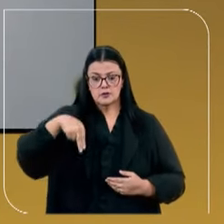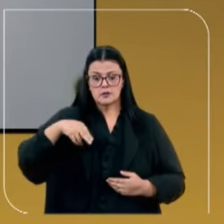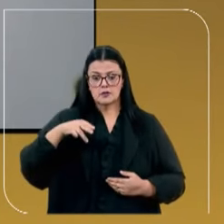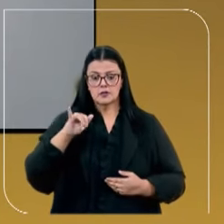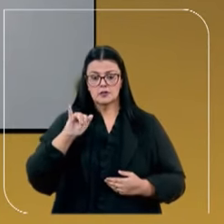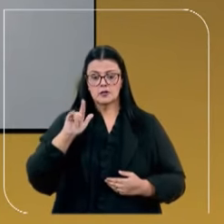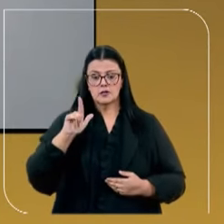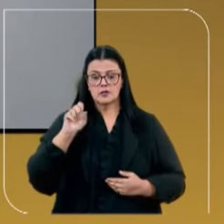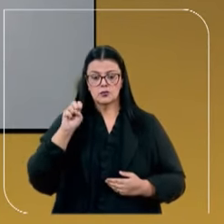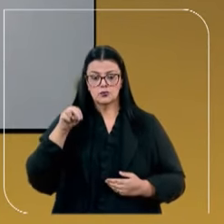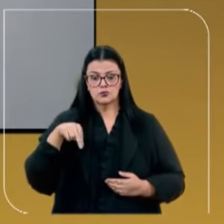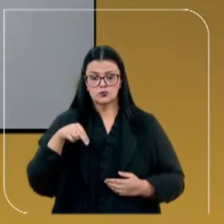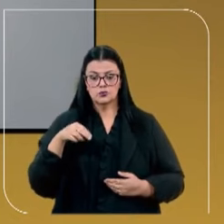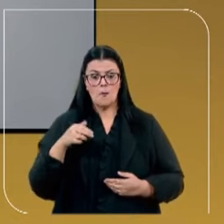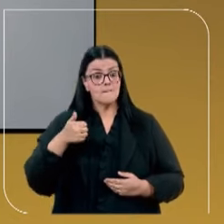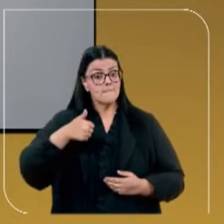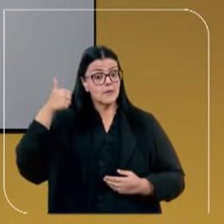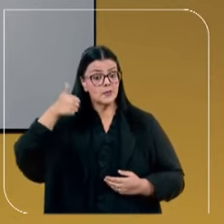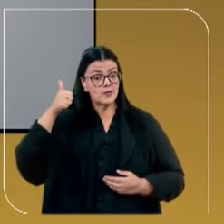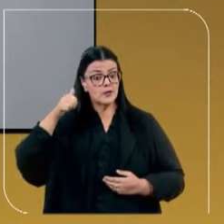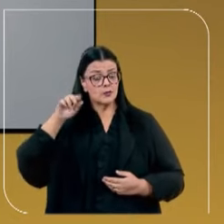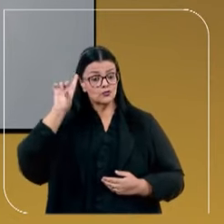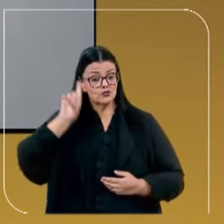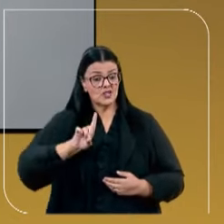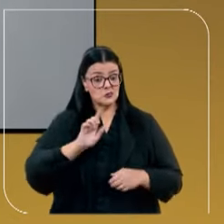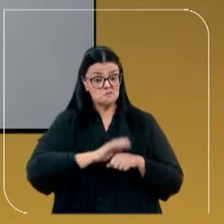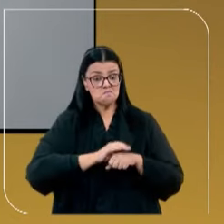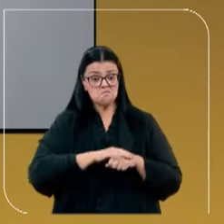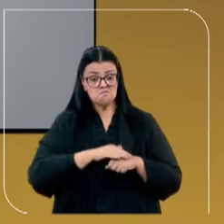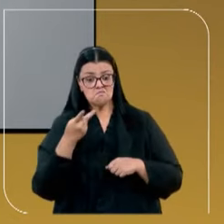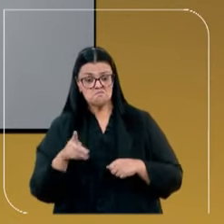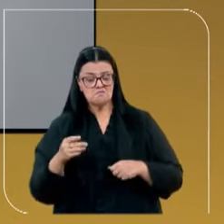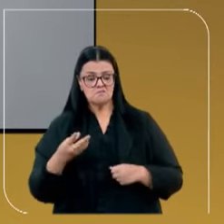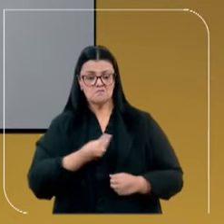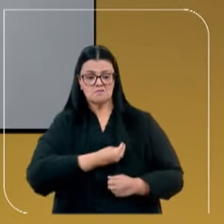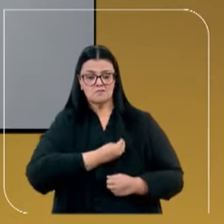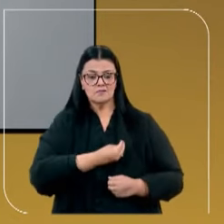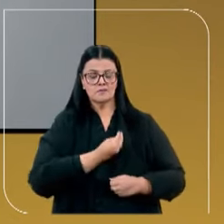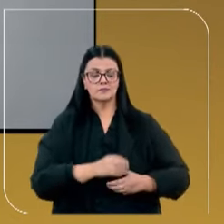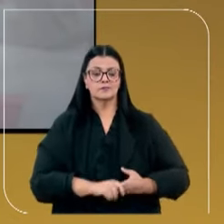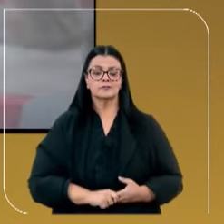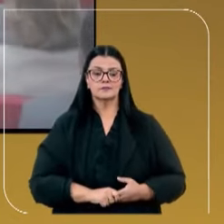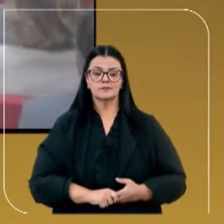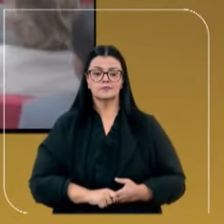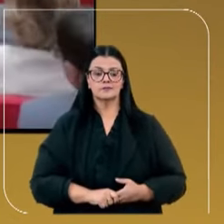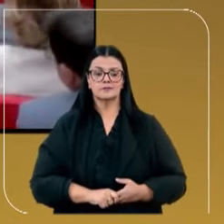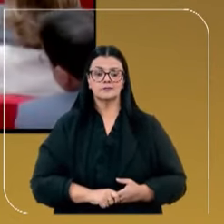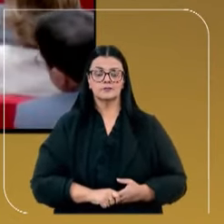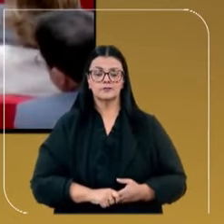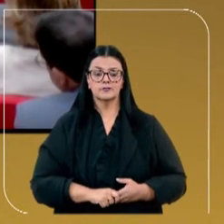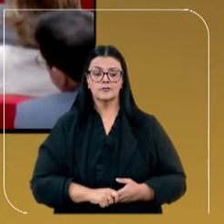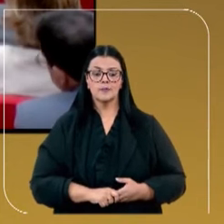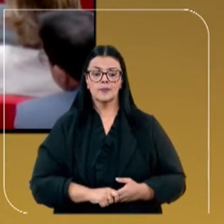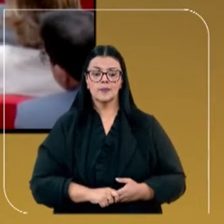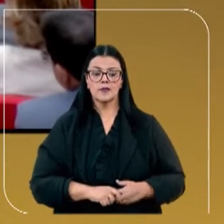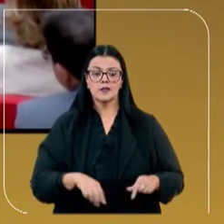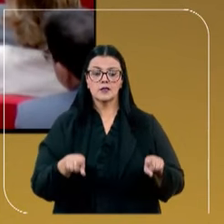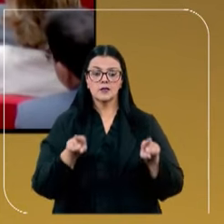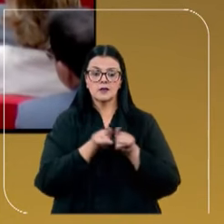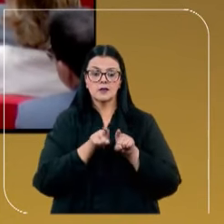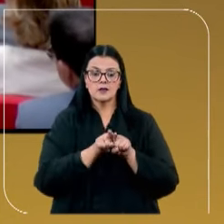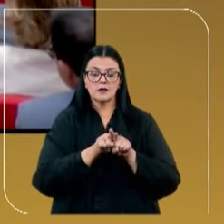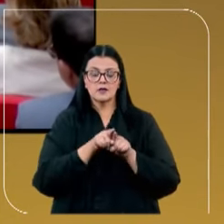escola aqui, e é impossível, irmã, não citar Eládio Lessei e tributar a Sua Excelência aqui a